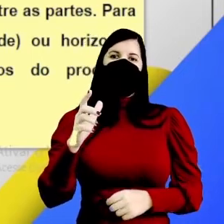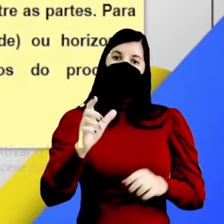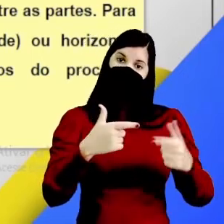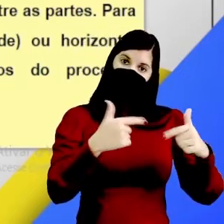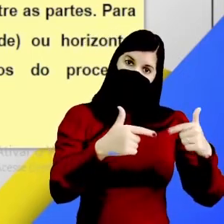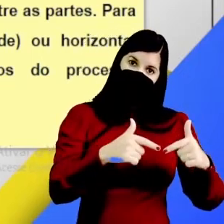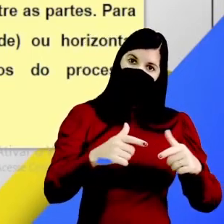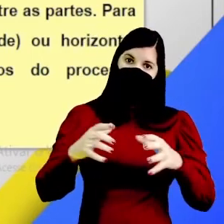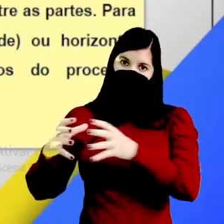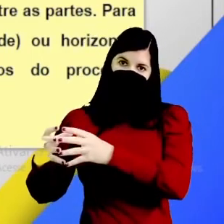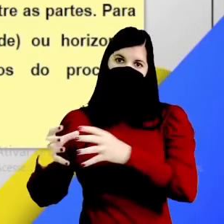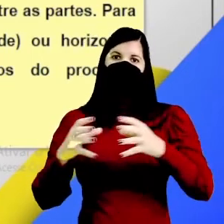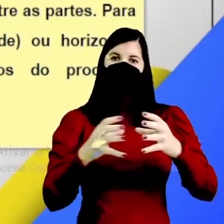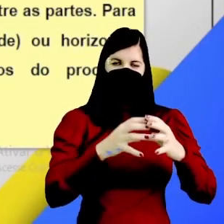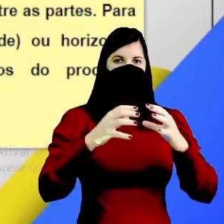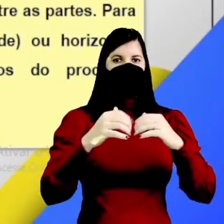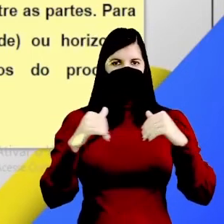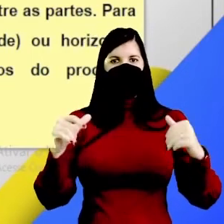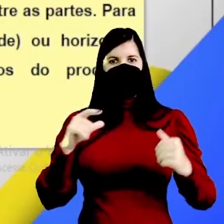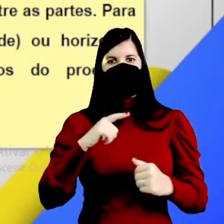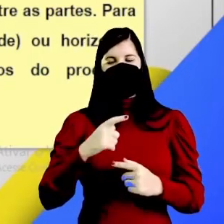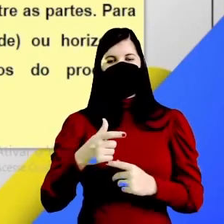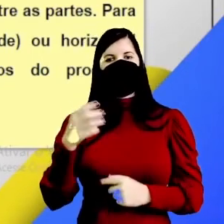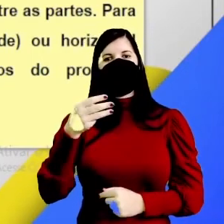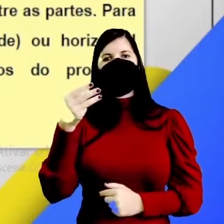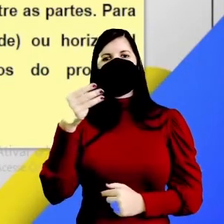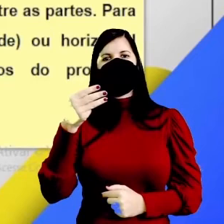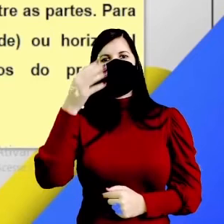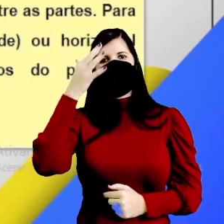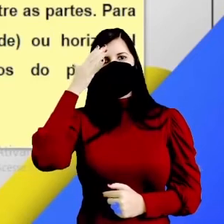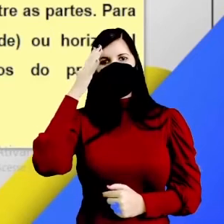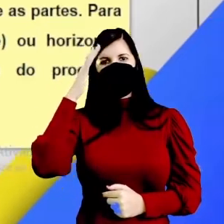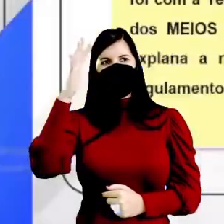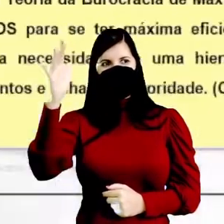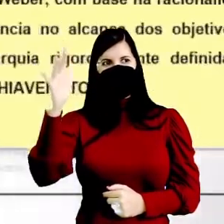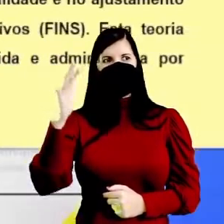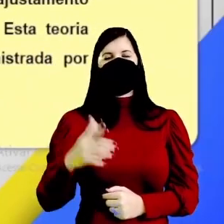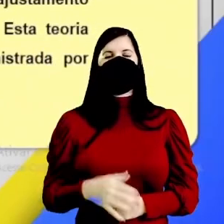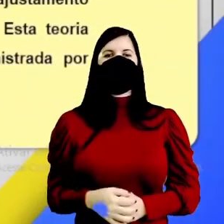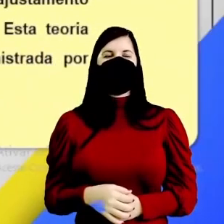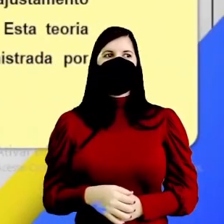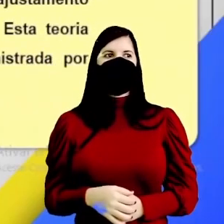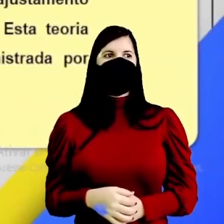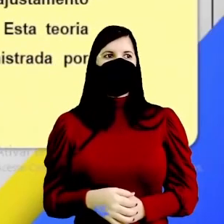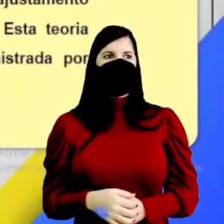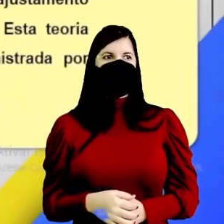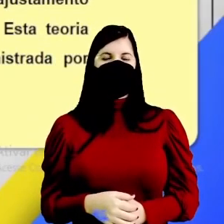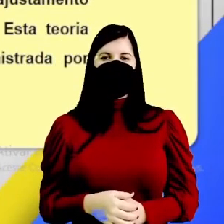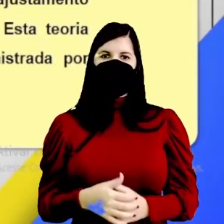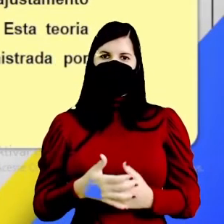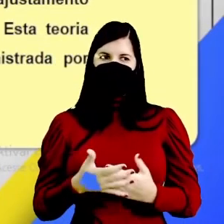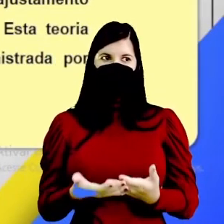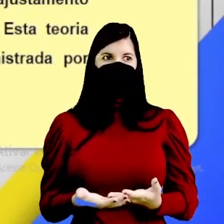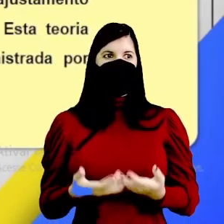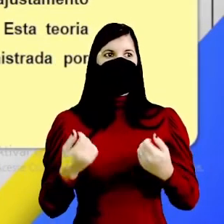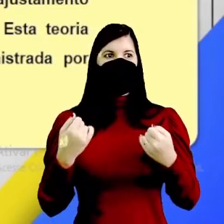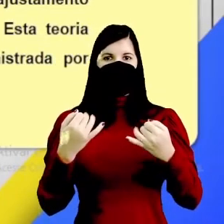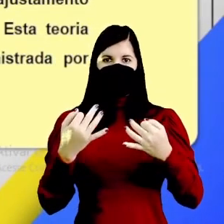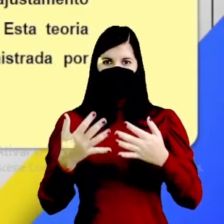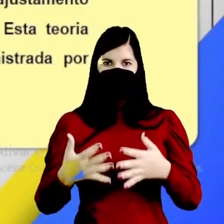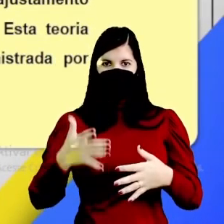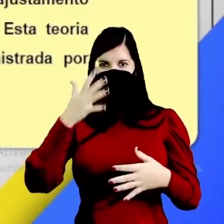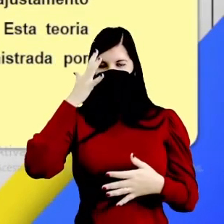ou horizontal. Vamos ver o terceiro e último teórico que a gente cita. Então, aqui a gente já fala da